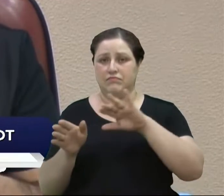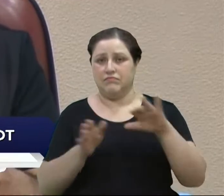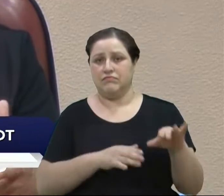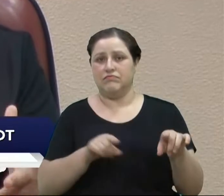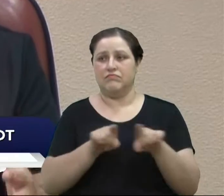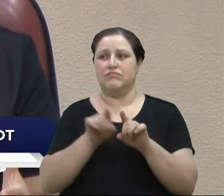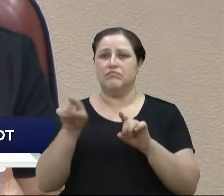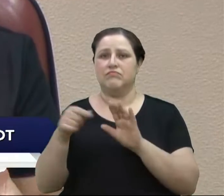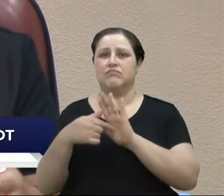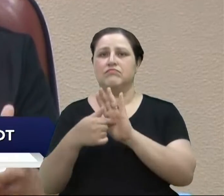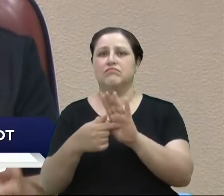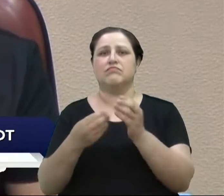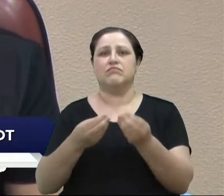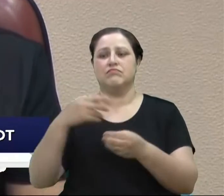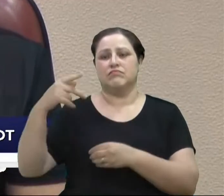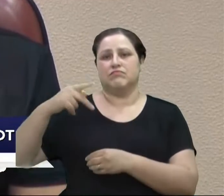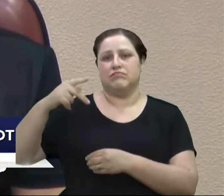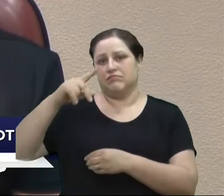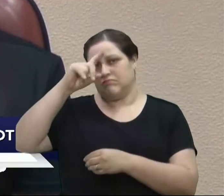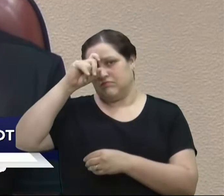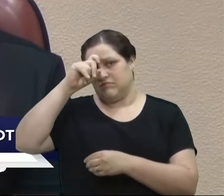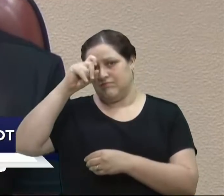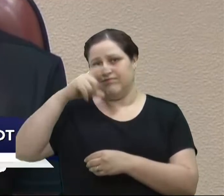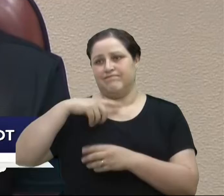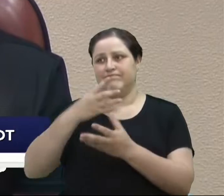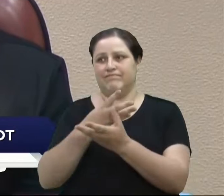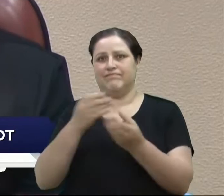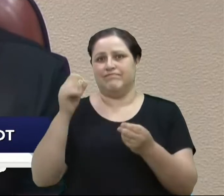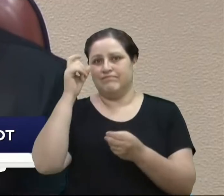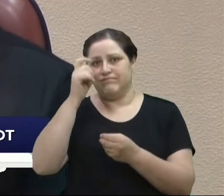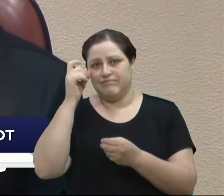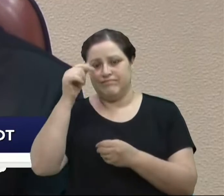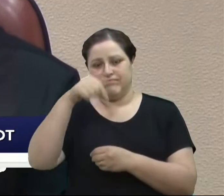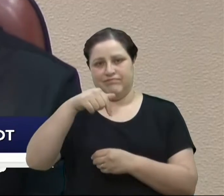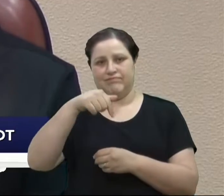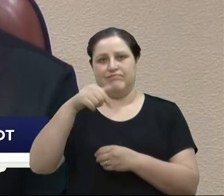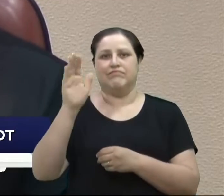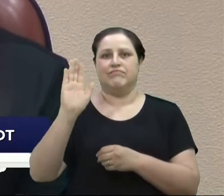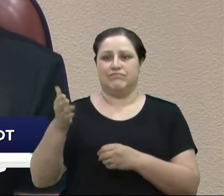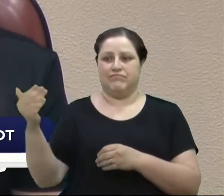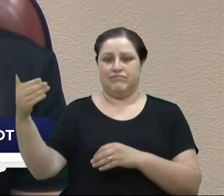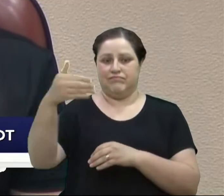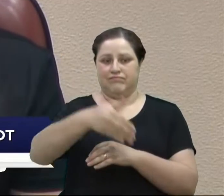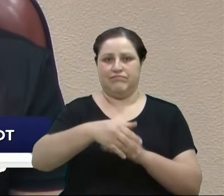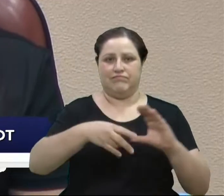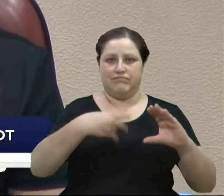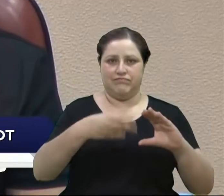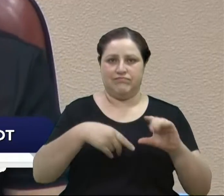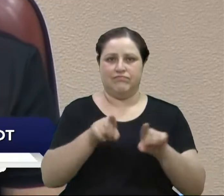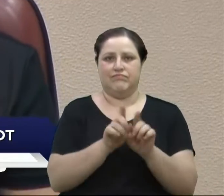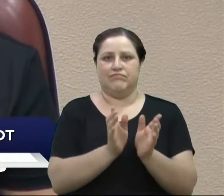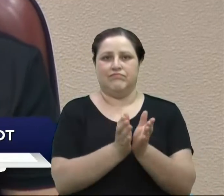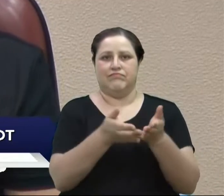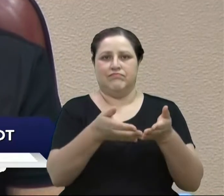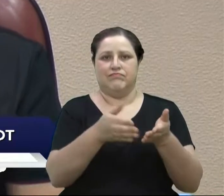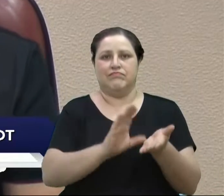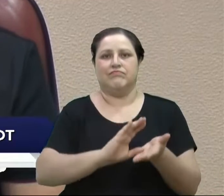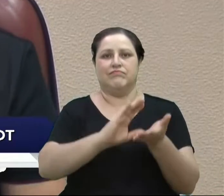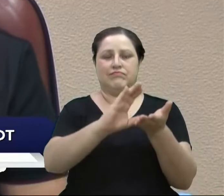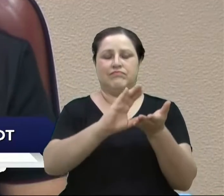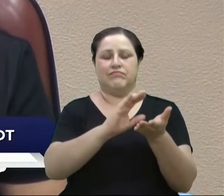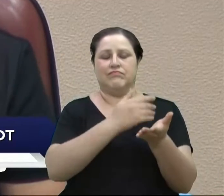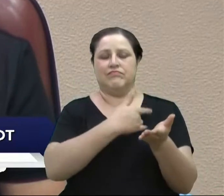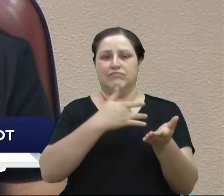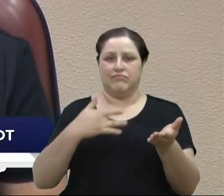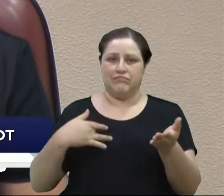dessa questão do Hospital Pompeia, que preocupa muito, a senhora veio aqui na Câmara, mas está aqui o Conselho de Saúde, a comunidade que não pôde nos assistir também. Esperamos